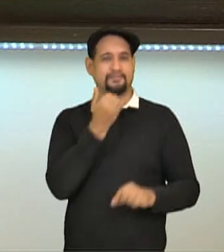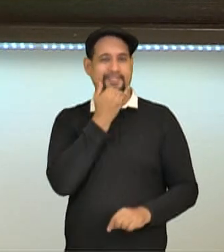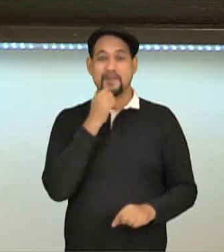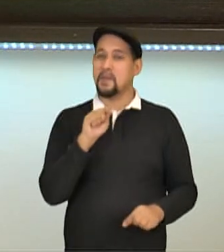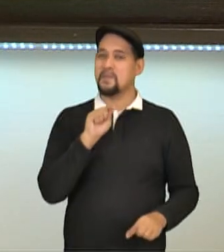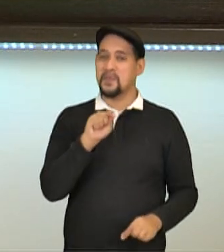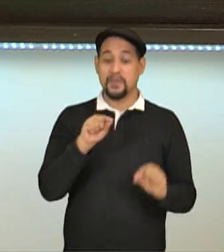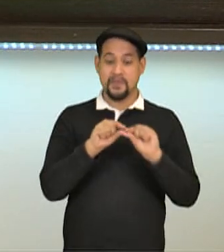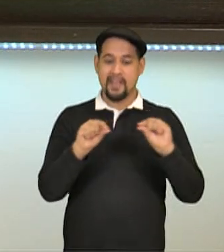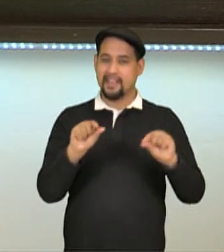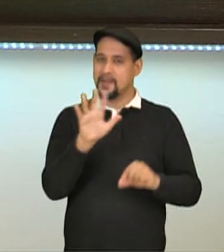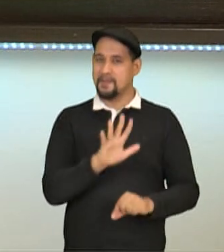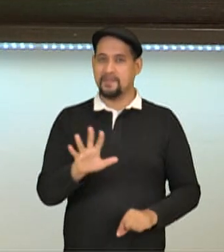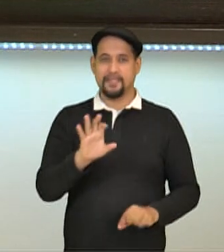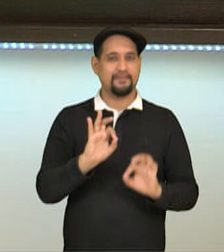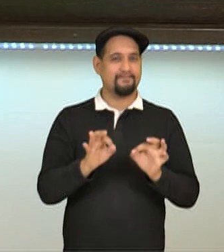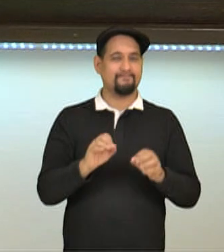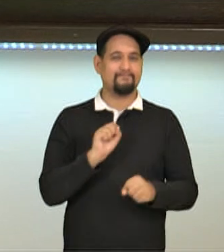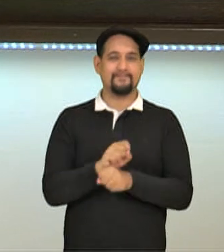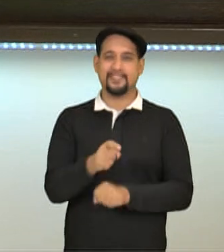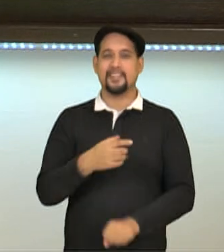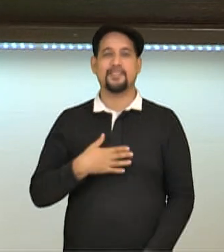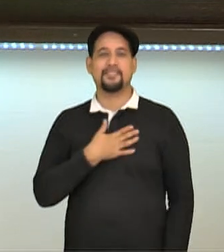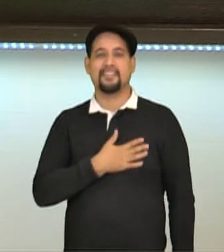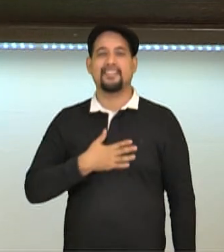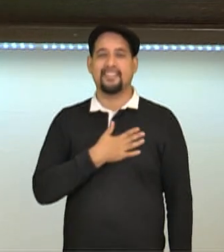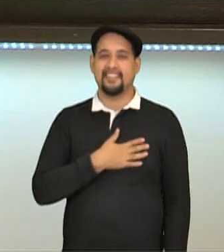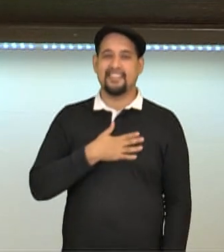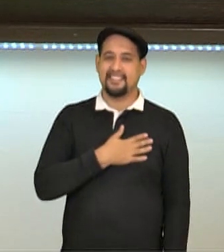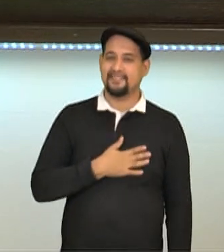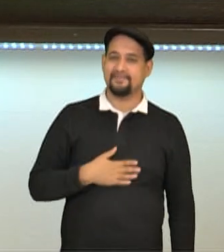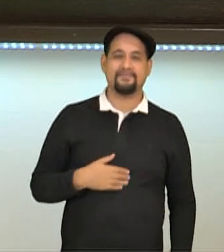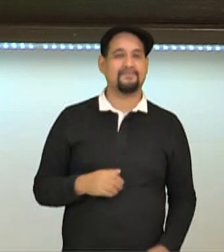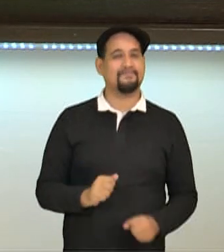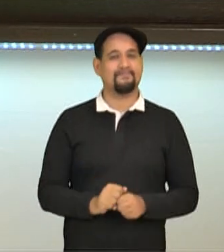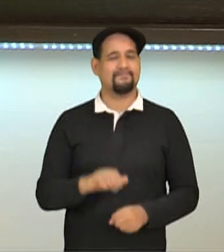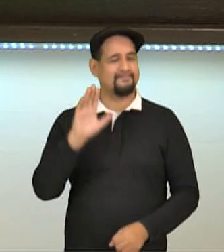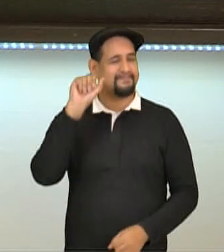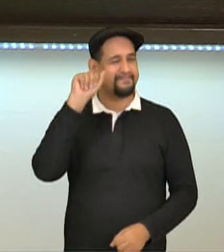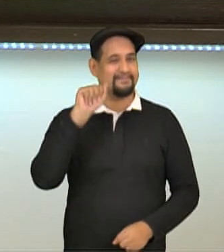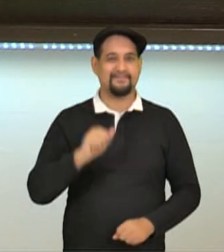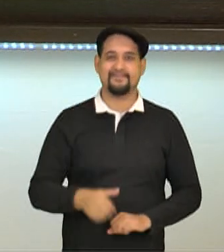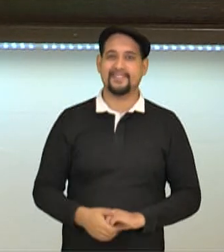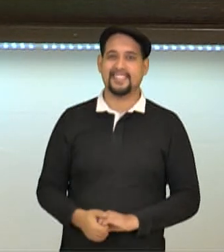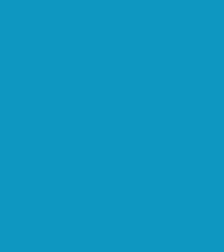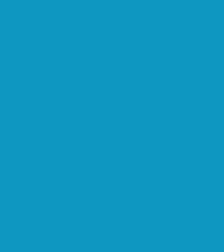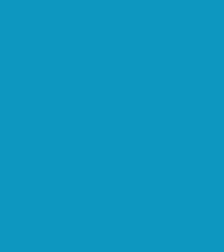reta e plano, certo? Espero que vocês tenham gostado e fico o meu até breve.